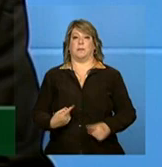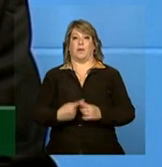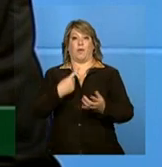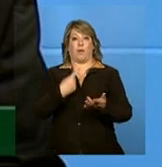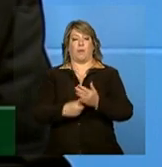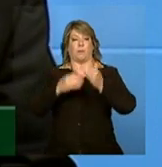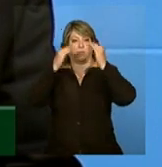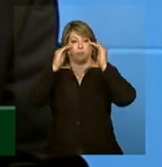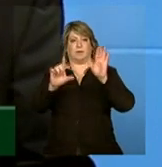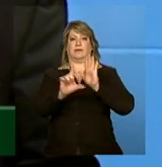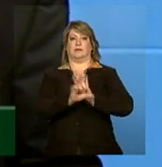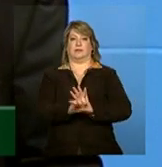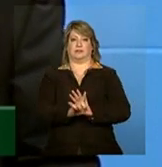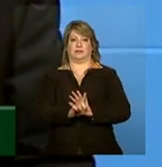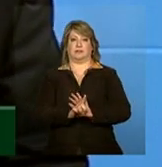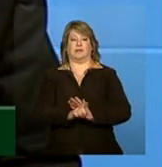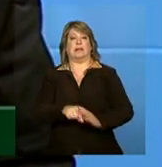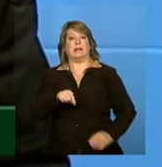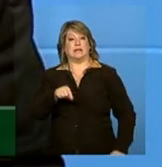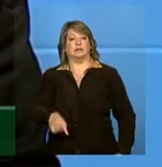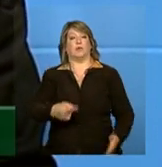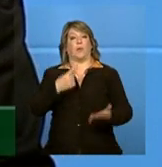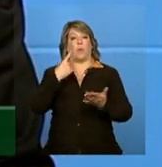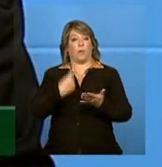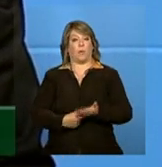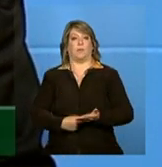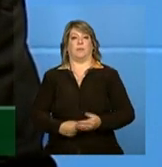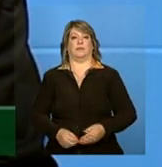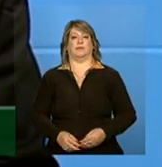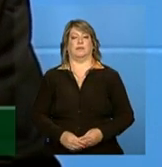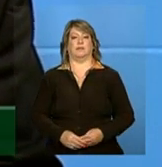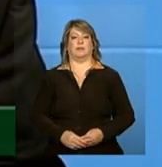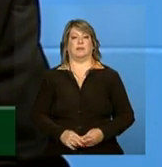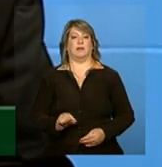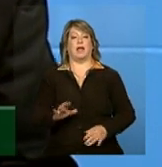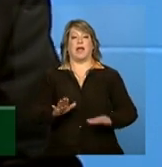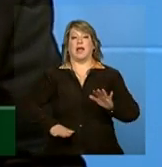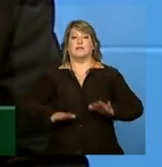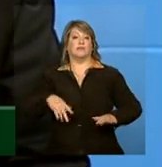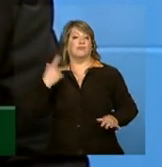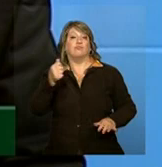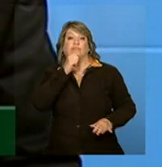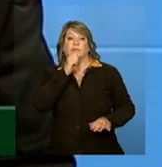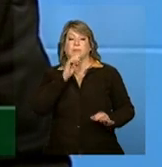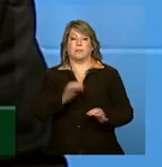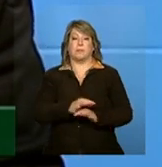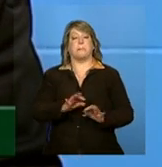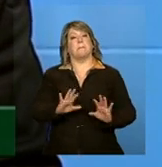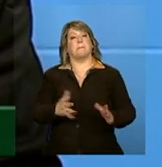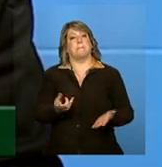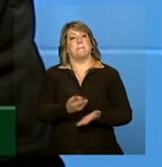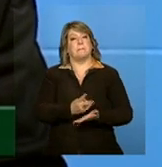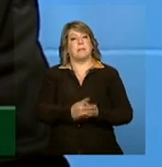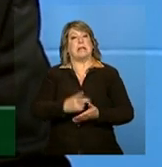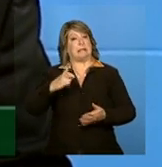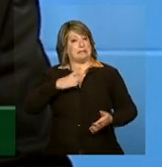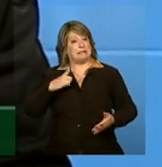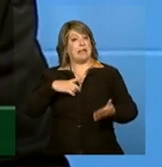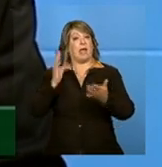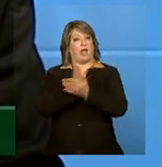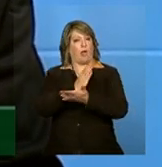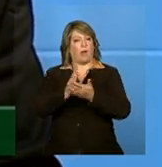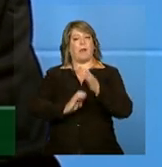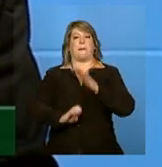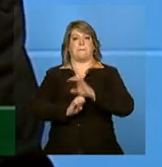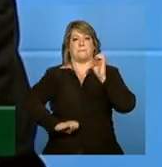legislação, um compromisso que às vezes não estão preparados. Mesmo que tenhamos empresas que sim